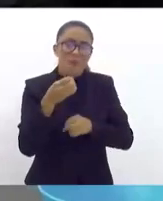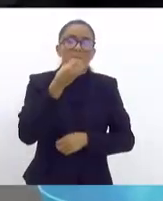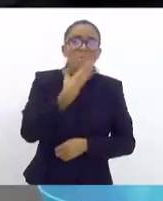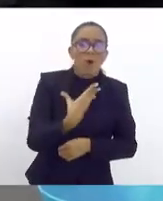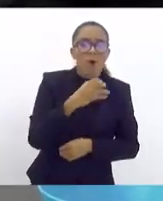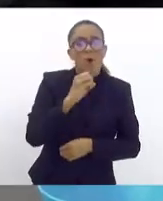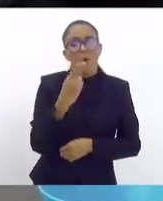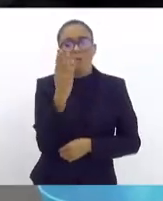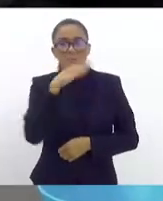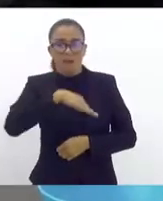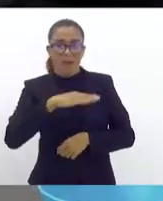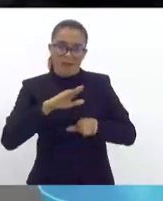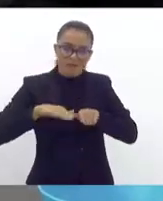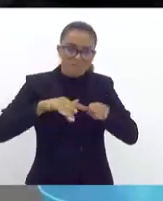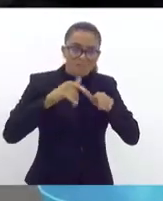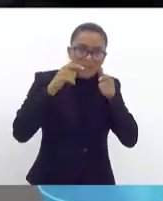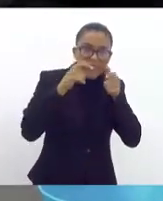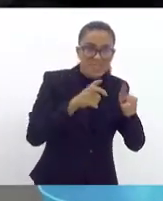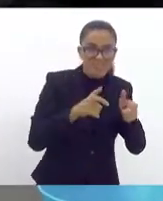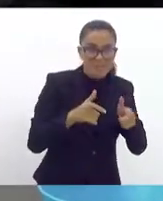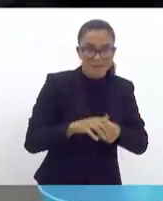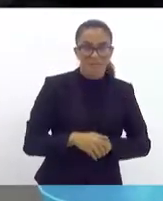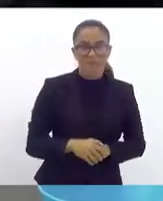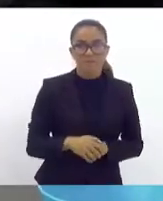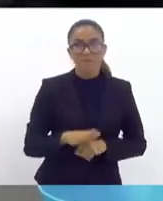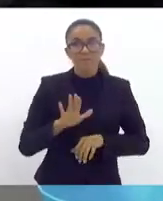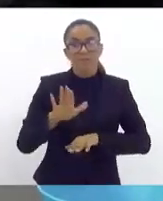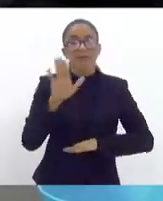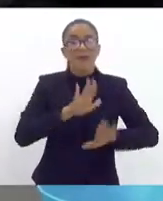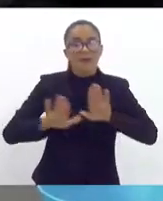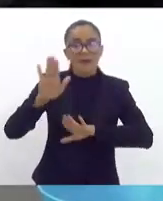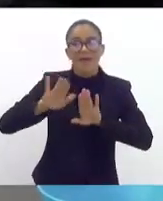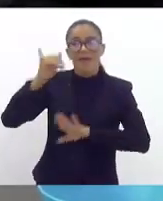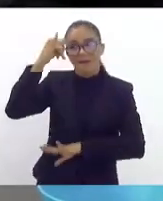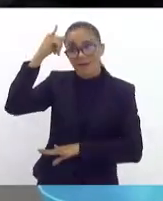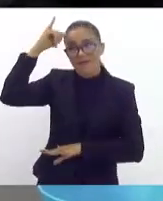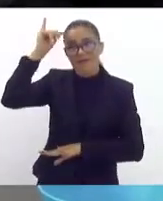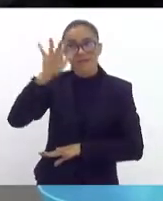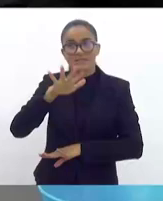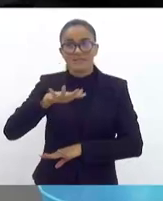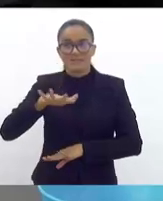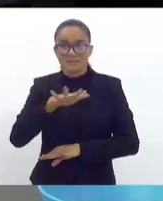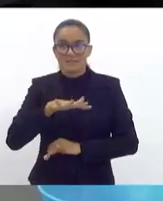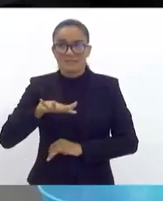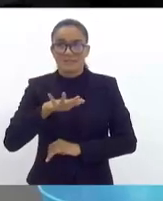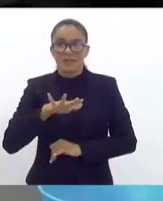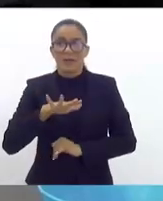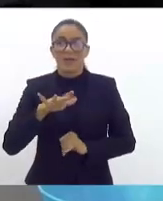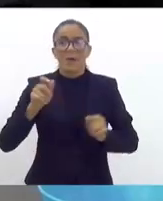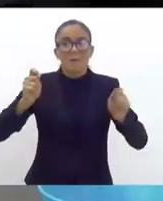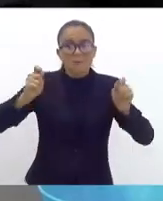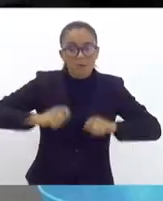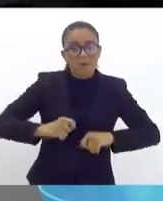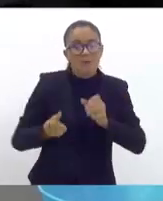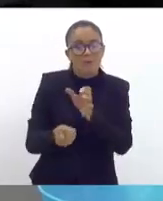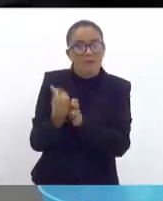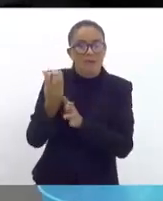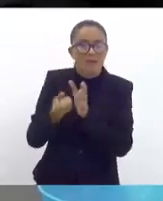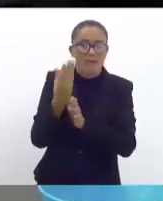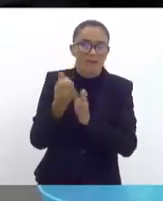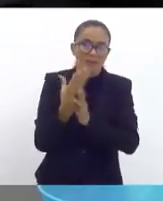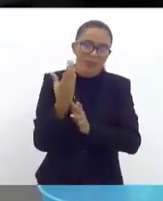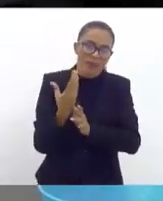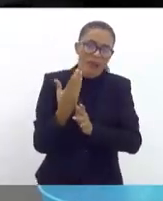boa má intenção do coleguinha para evitar esse essa situação poderia criar algum tipo de